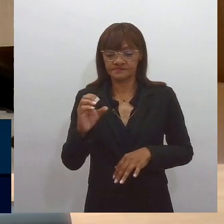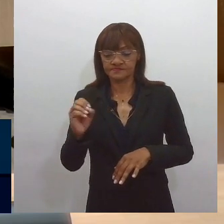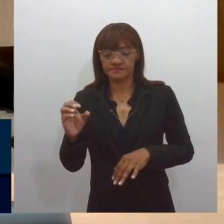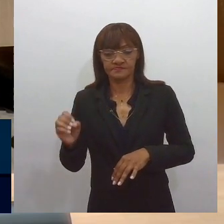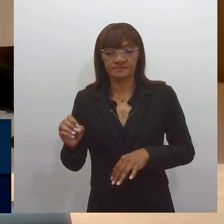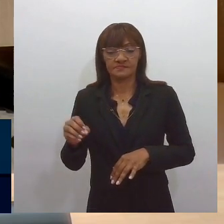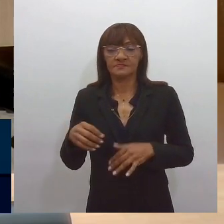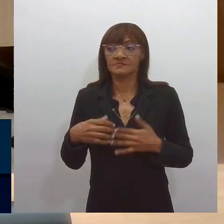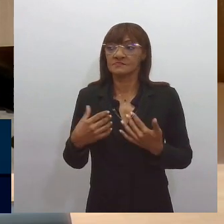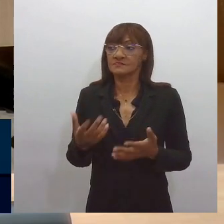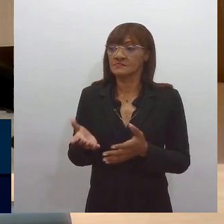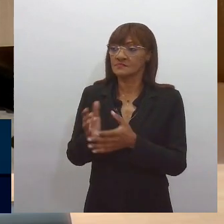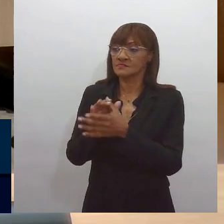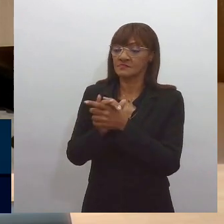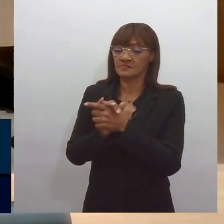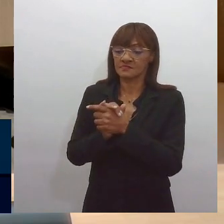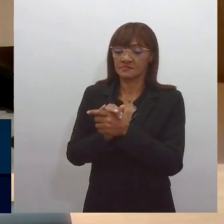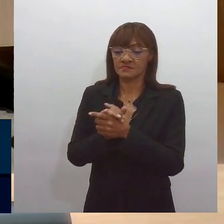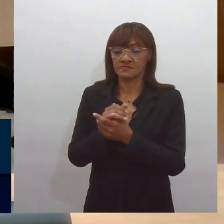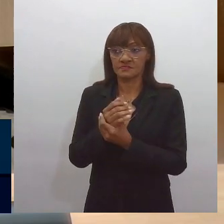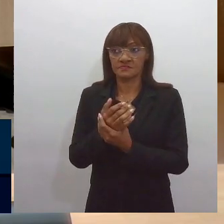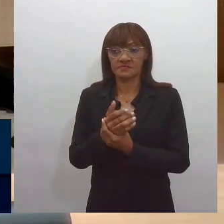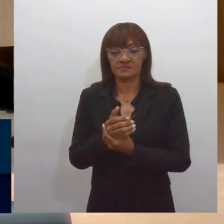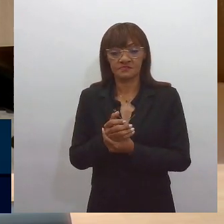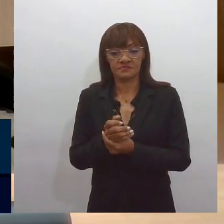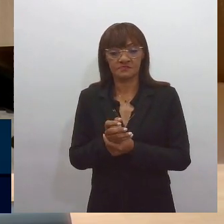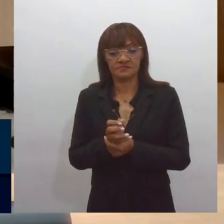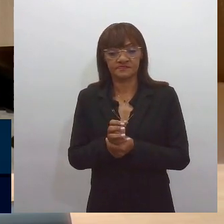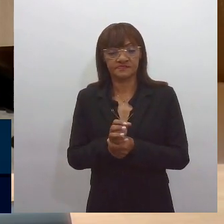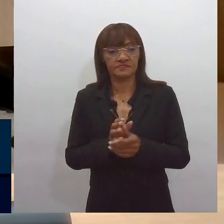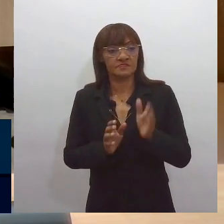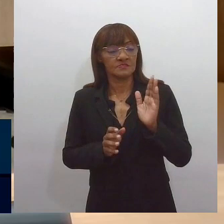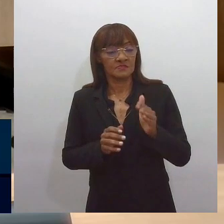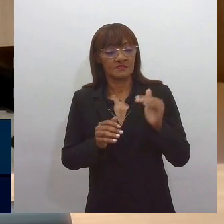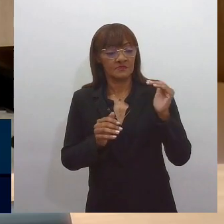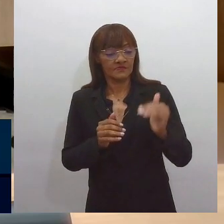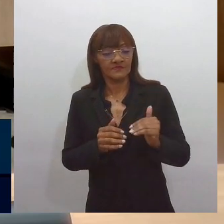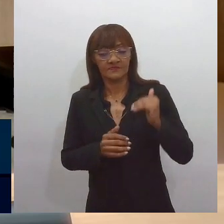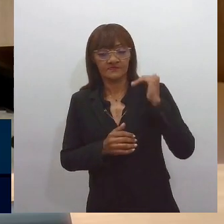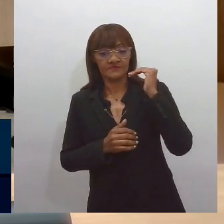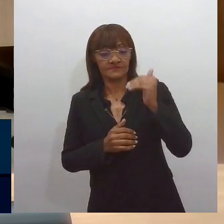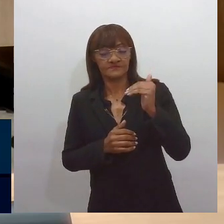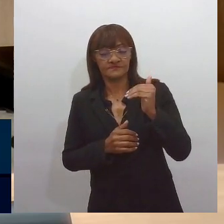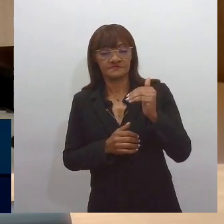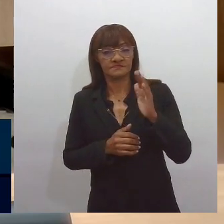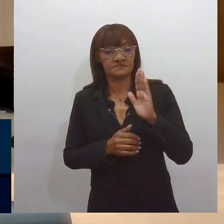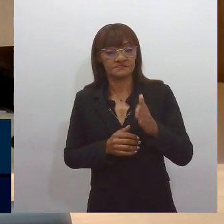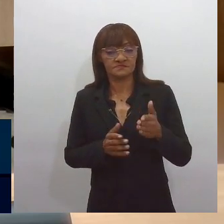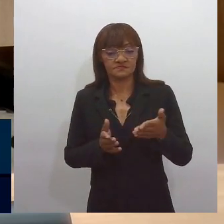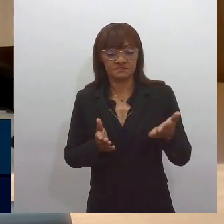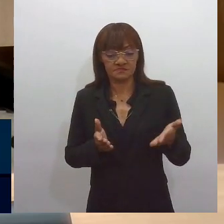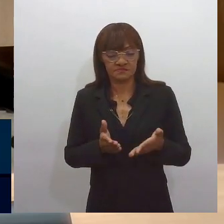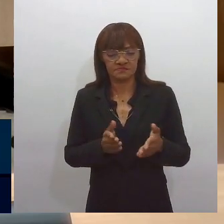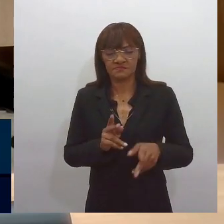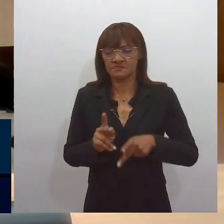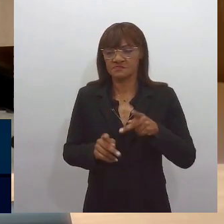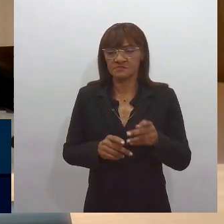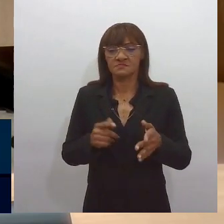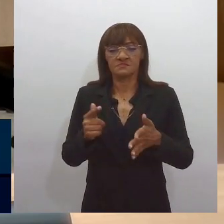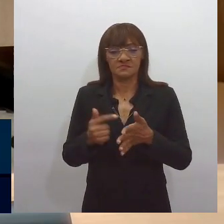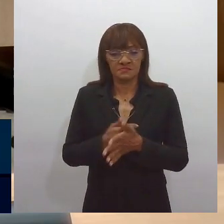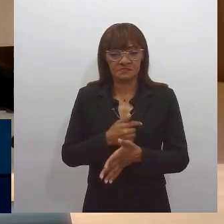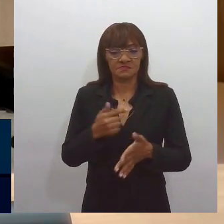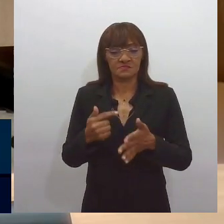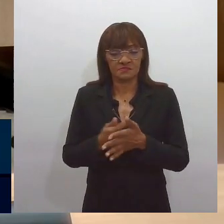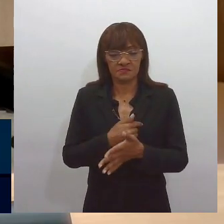ter dado esse avanço que deu mas sempre assim a população fica nos cobrando nos cobrando muito porque ainda tá